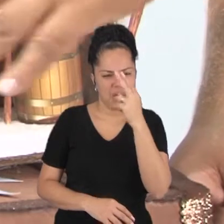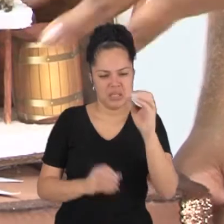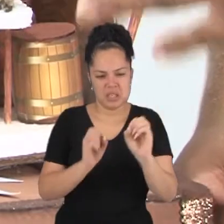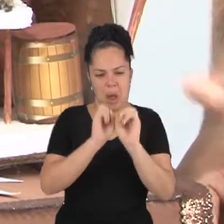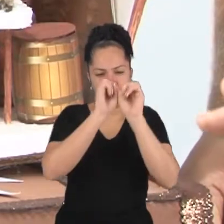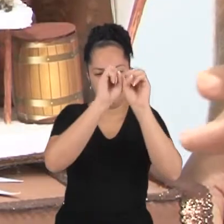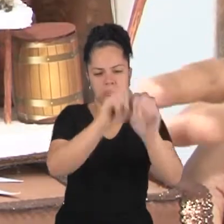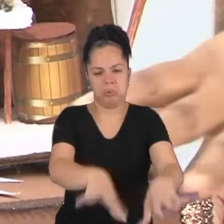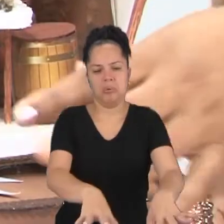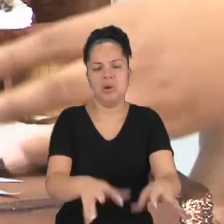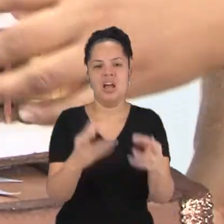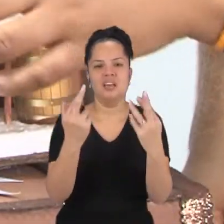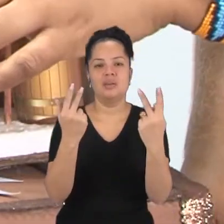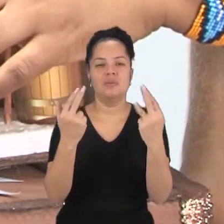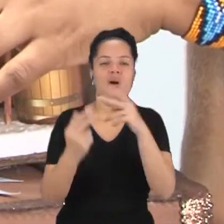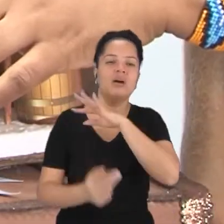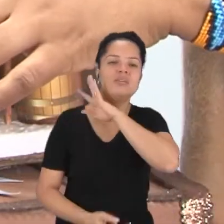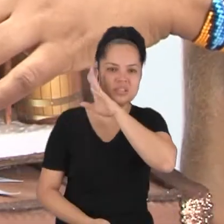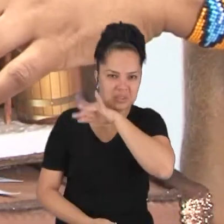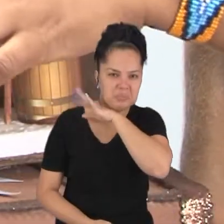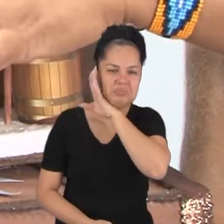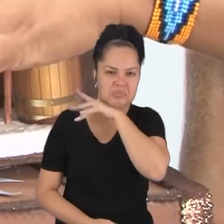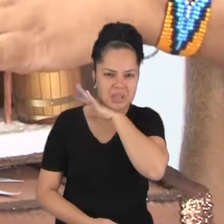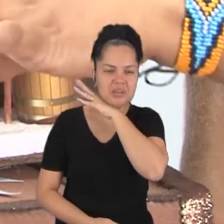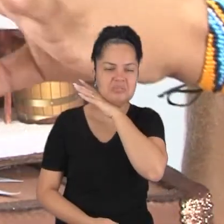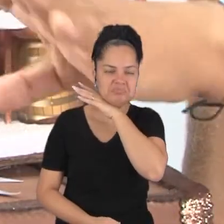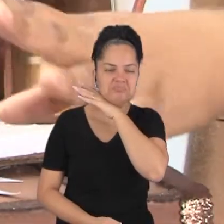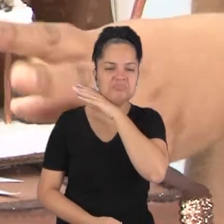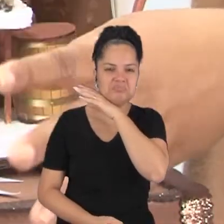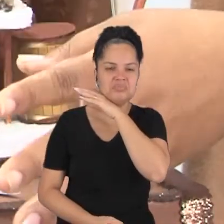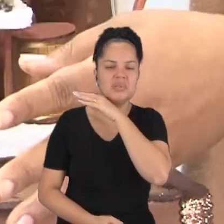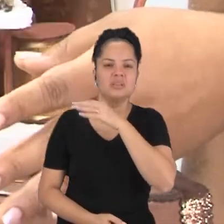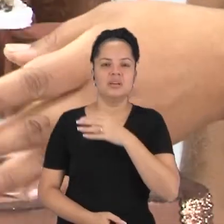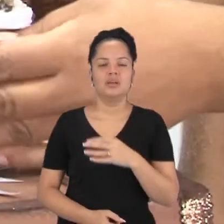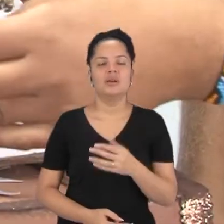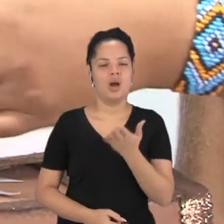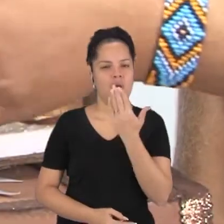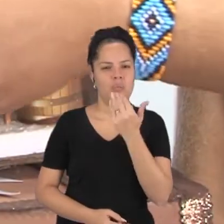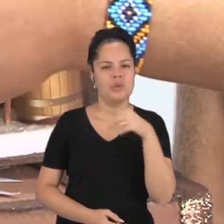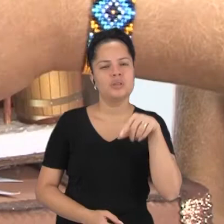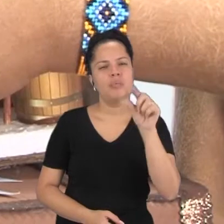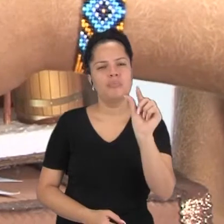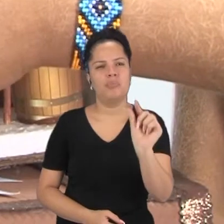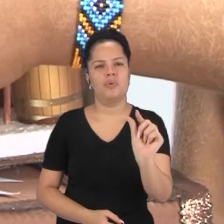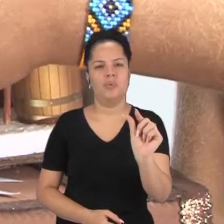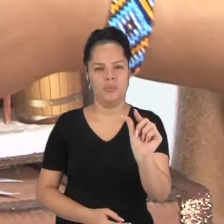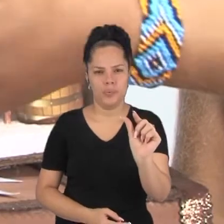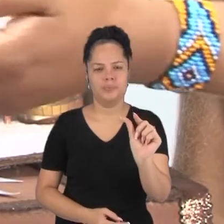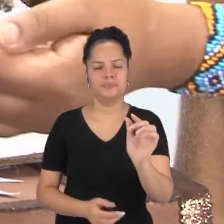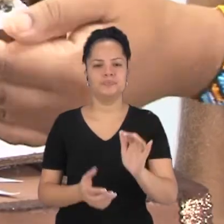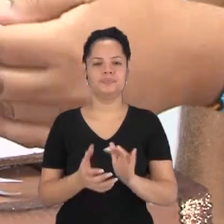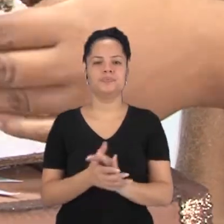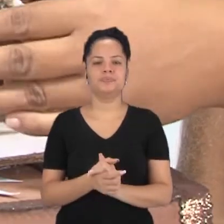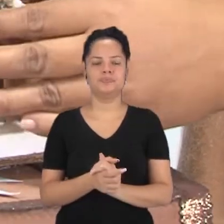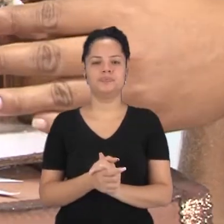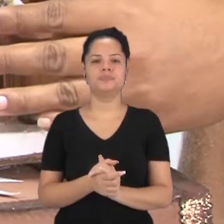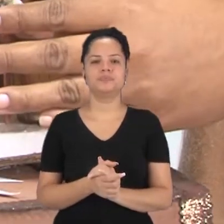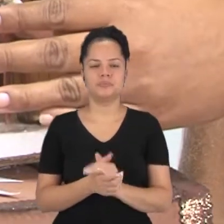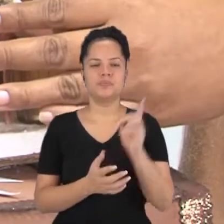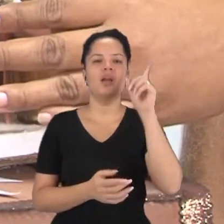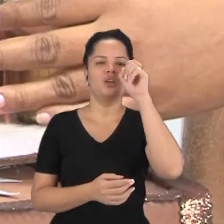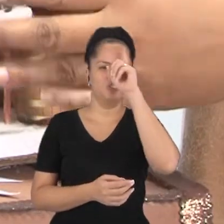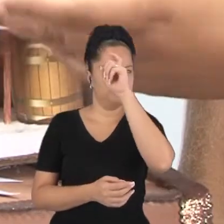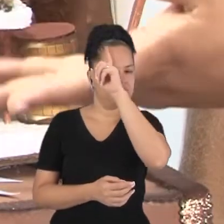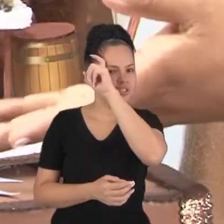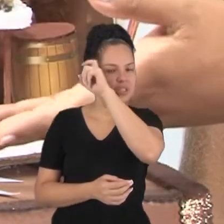se joga para os animais mesmo. E aí era pouco, né? A escassez era grande, né, de